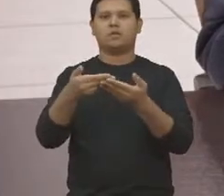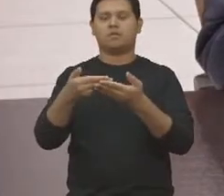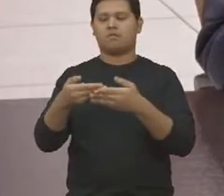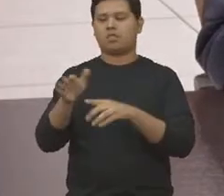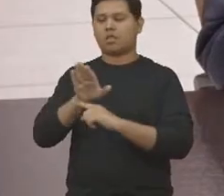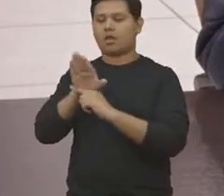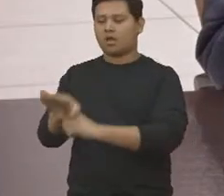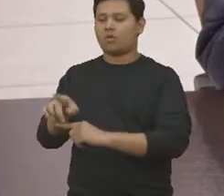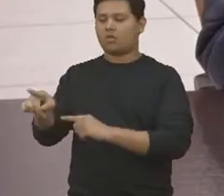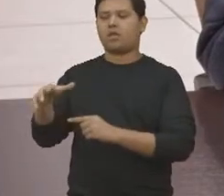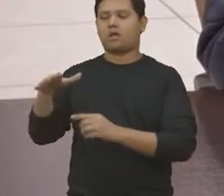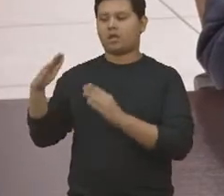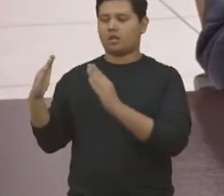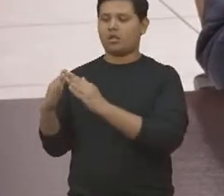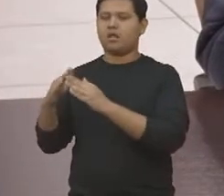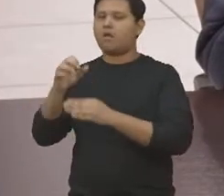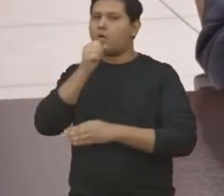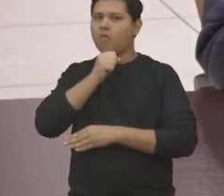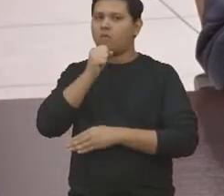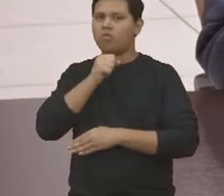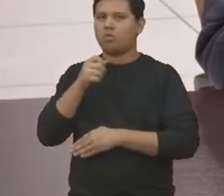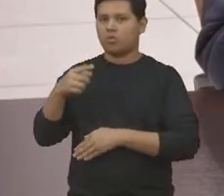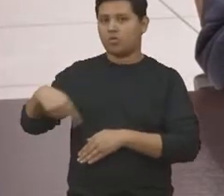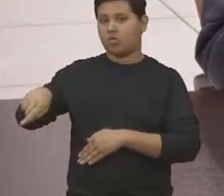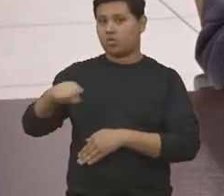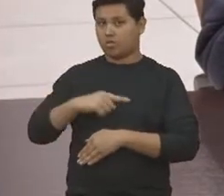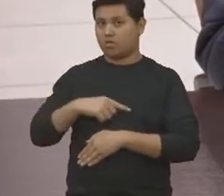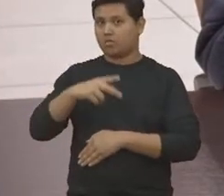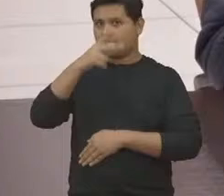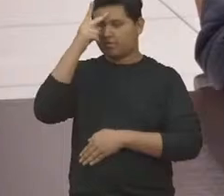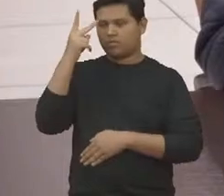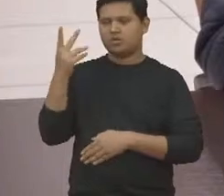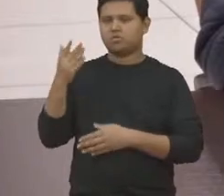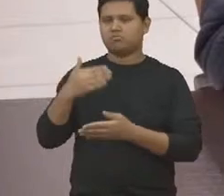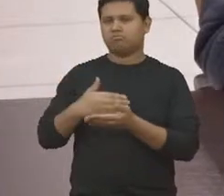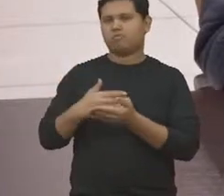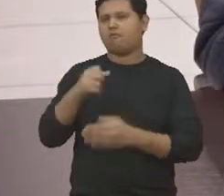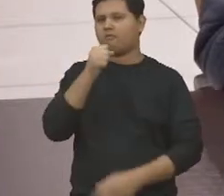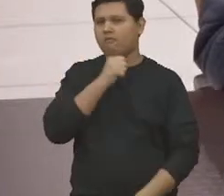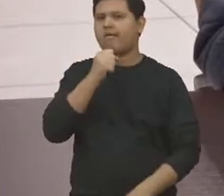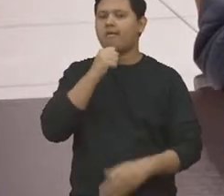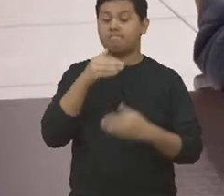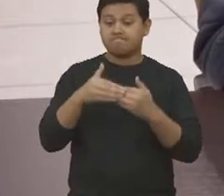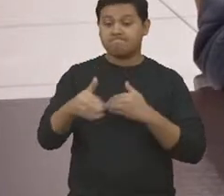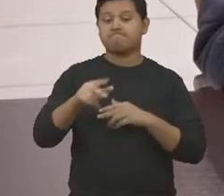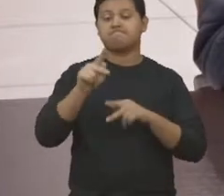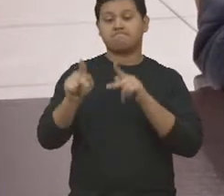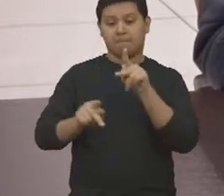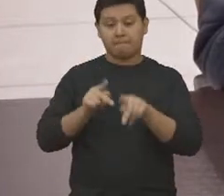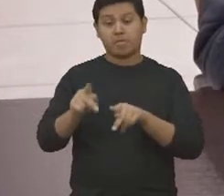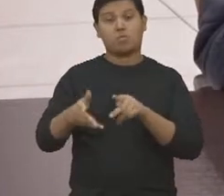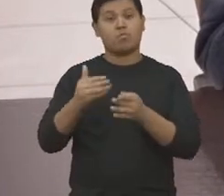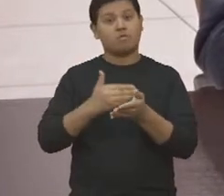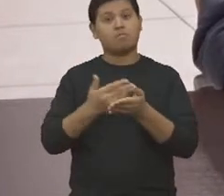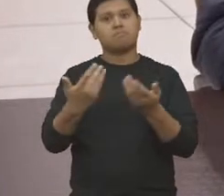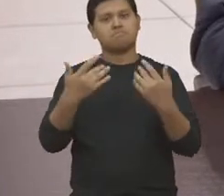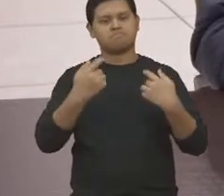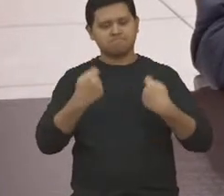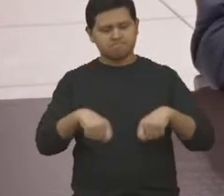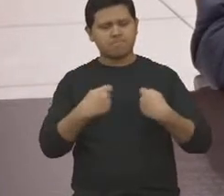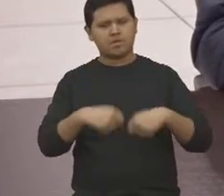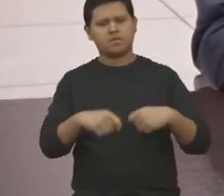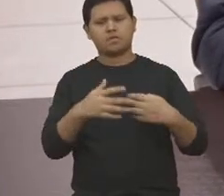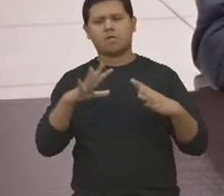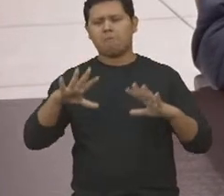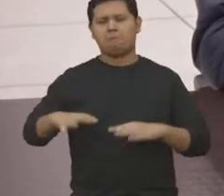idoso, que a nossa população tem envelhecido mais. A gente sabe que temos pessoas que precisam dessa qualidade de vida